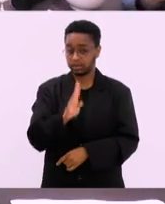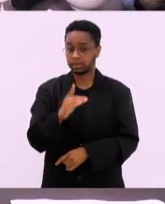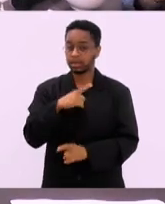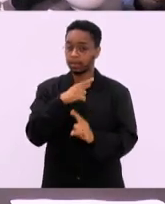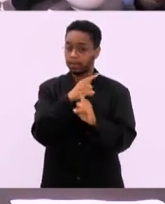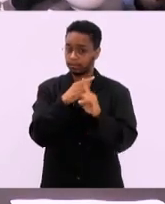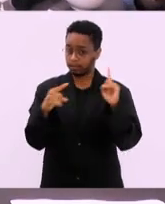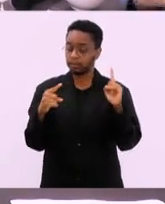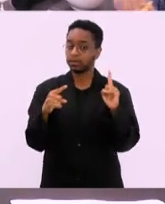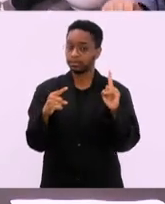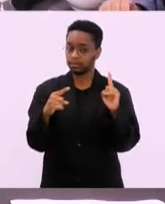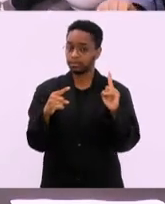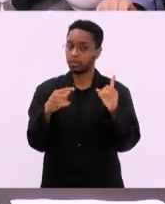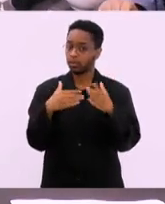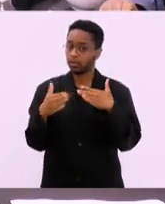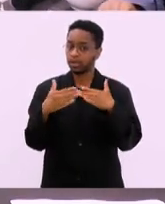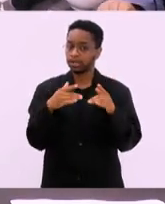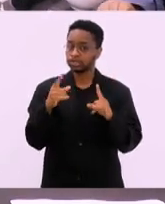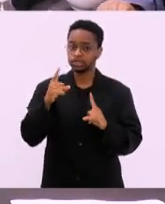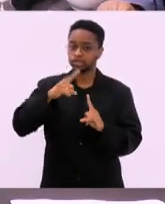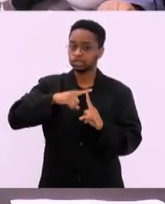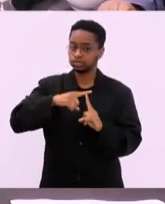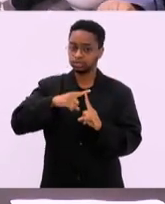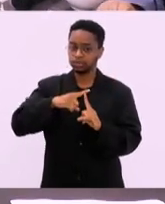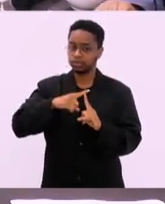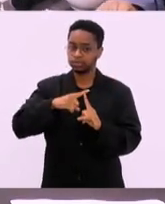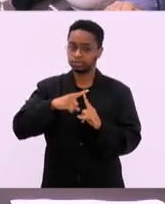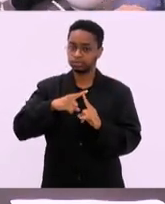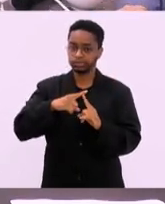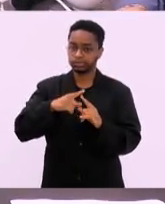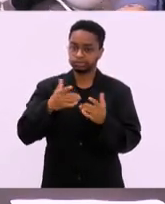vedação a qualquer tipo de benefício